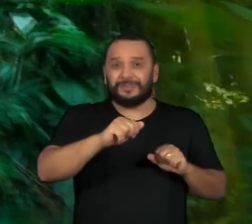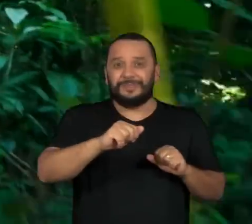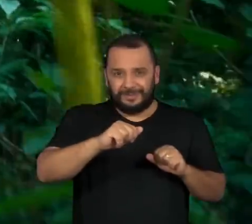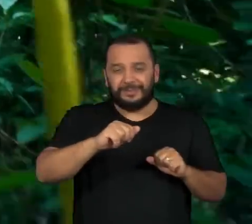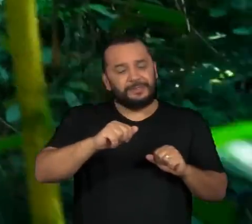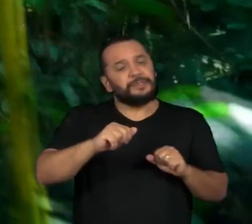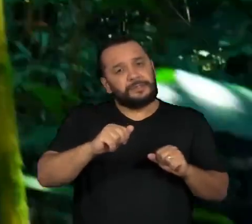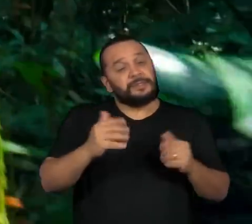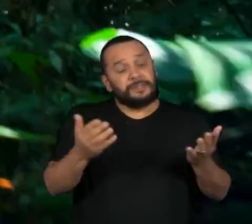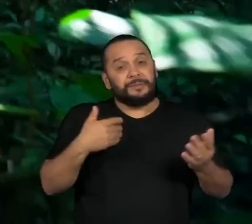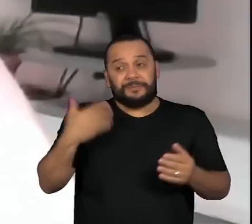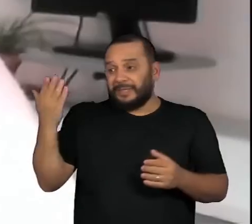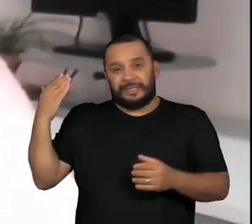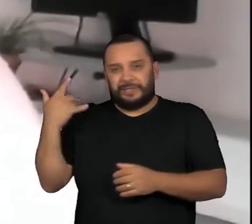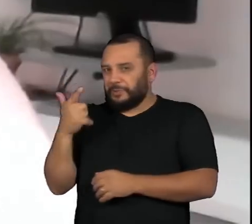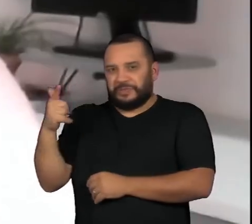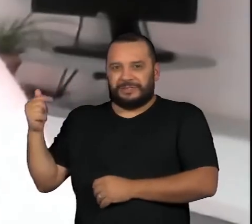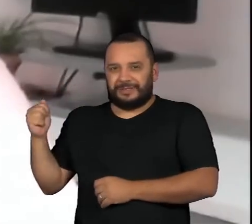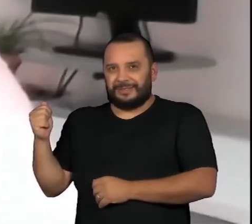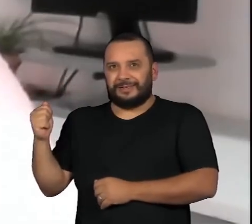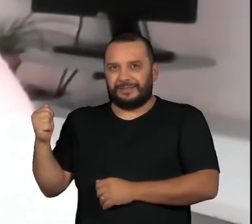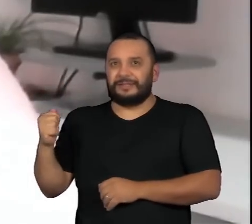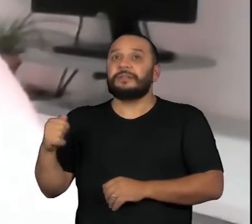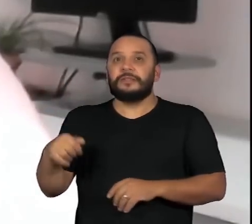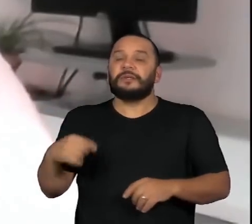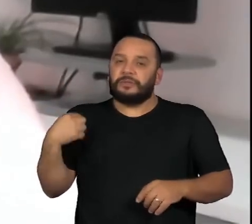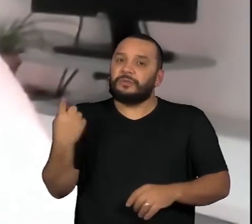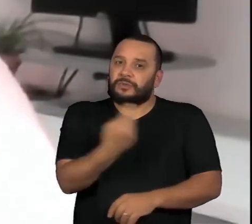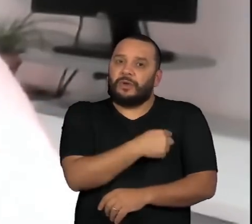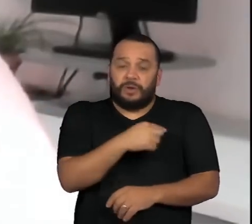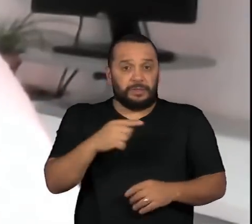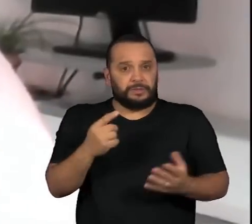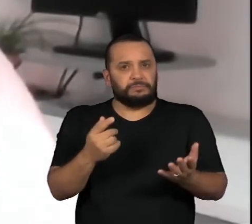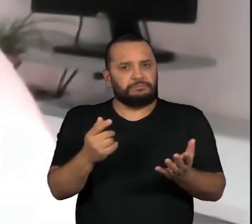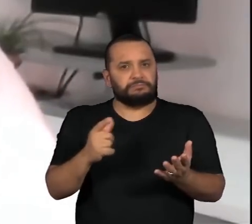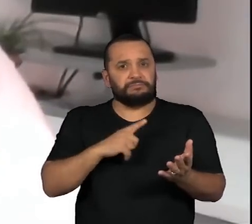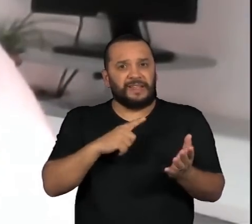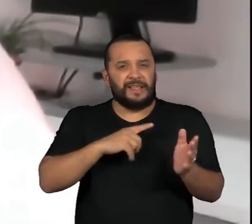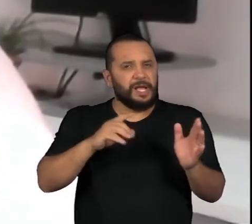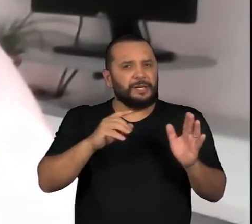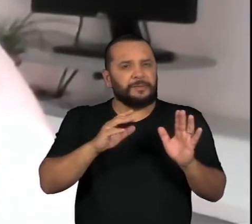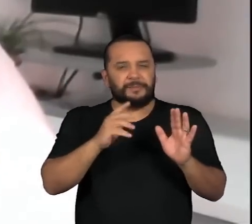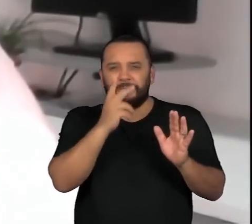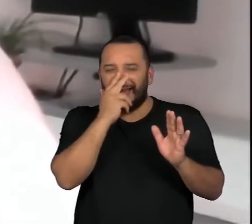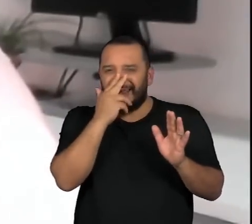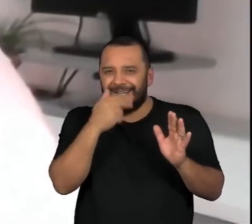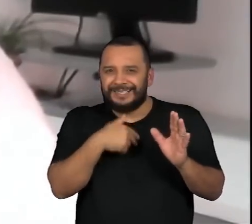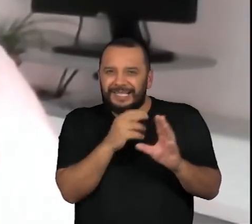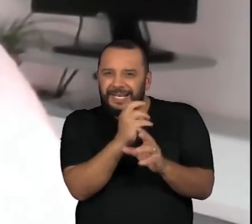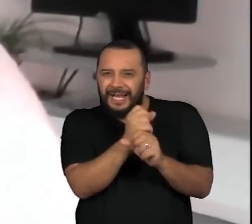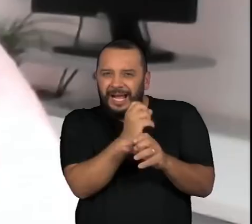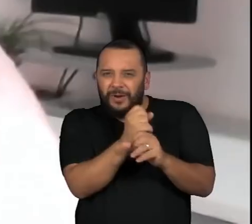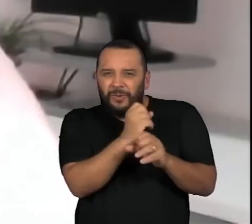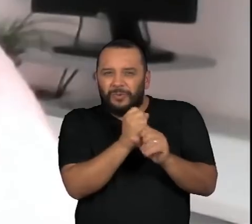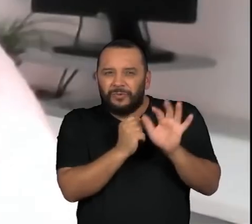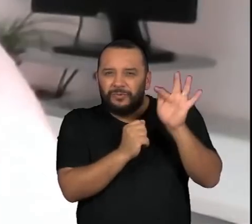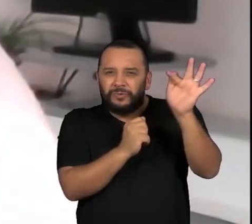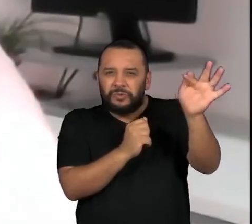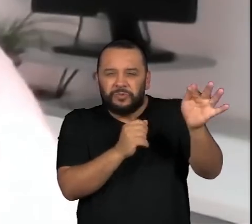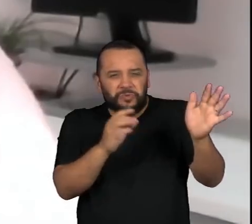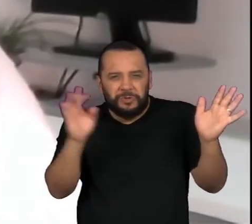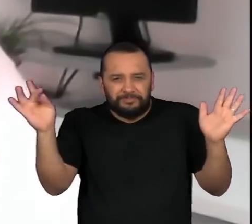de representar antes. Ele permite com que a gente coloque uma diversidade maior, não necessariamente de